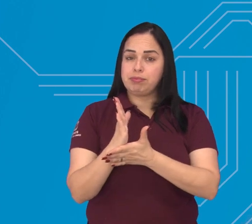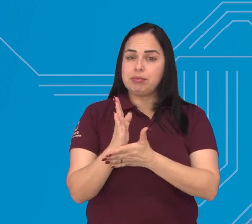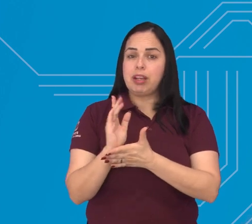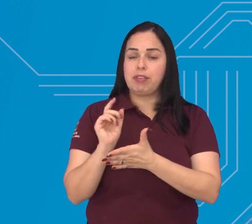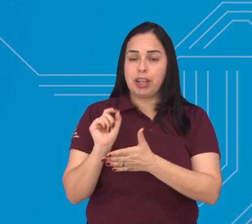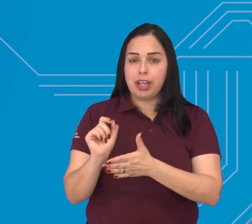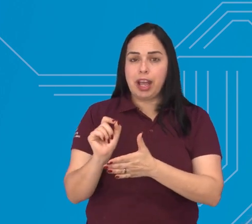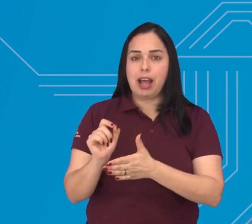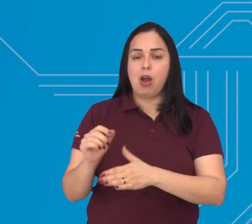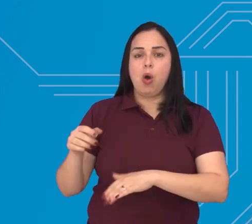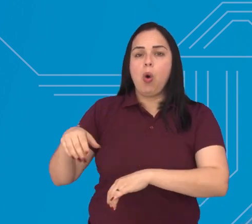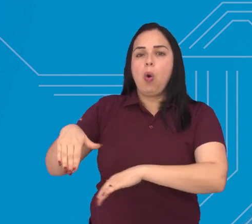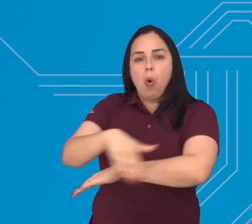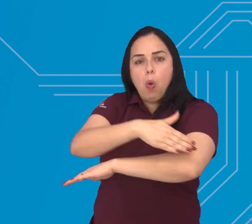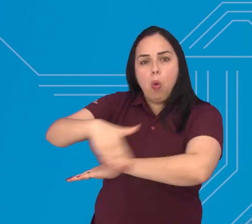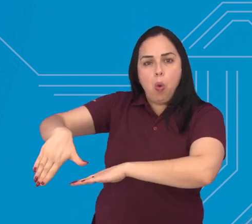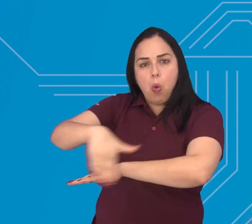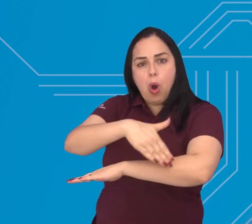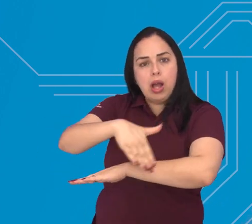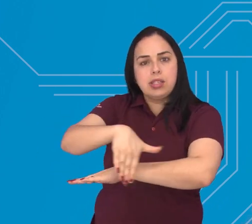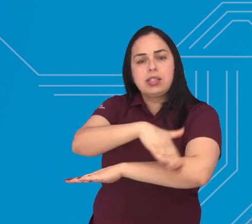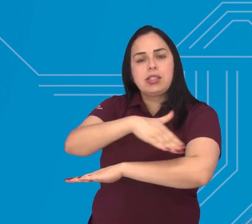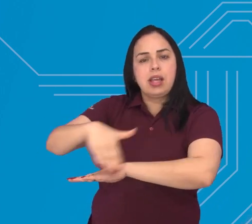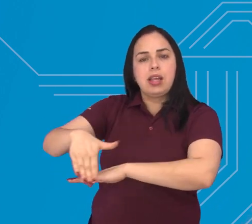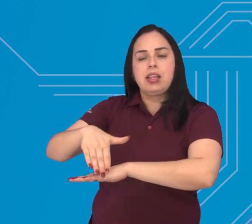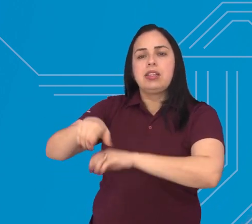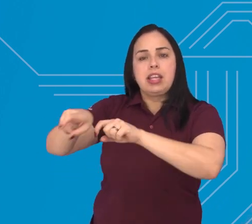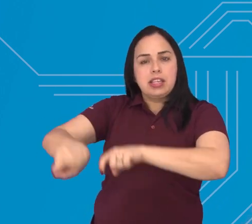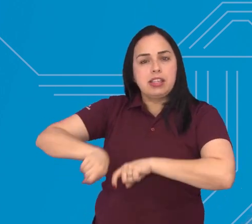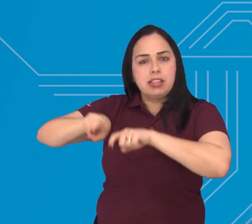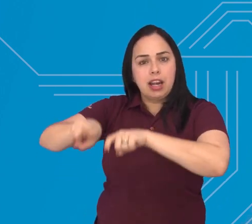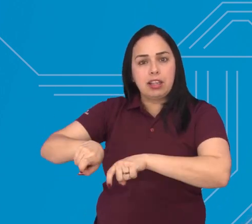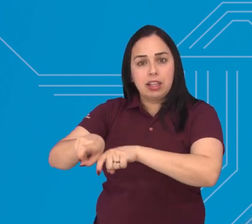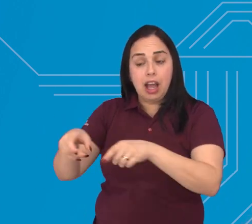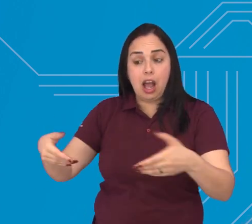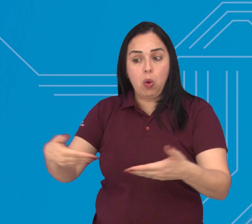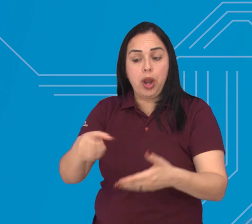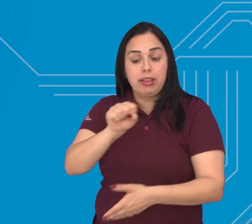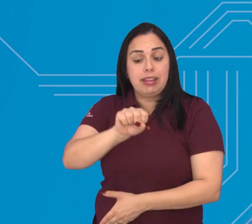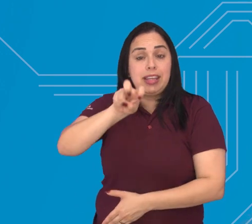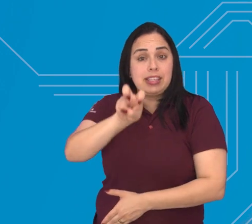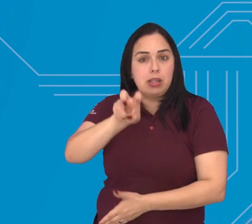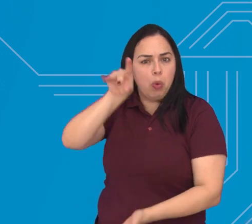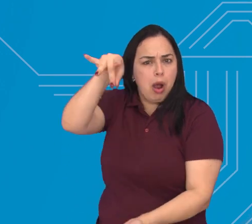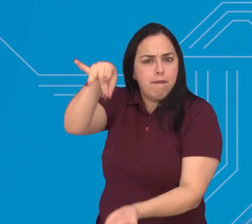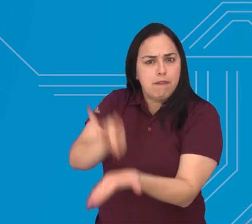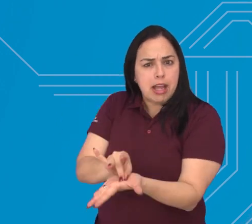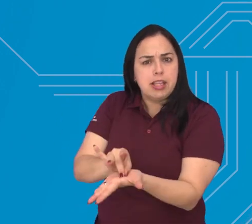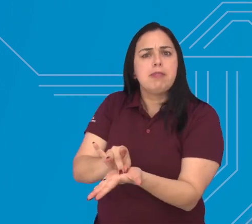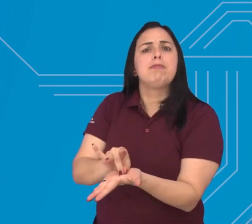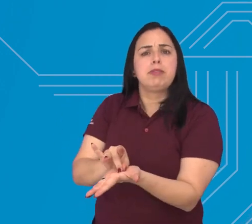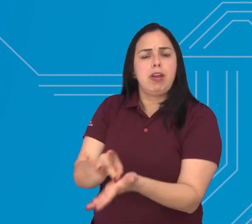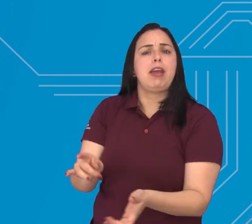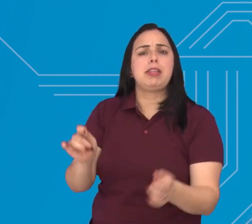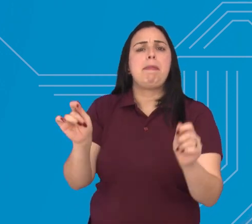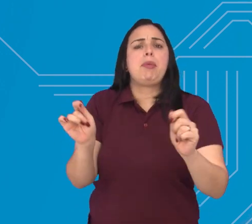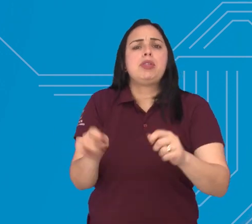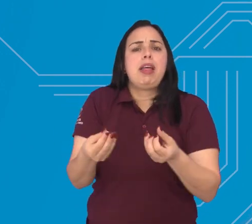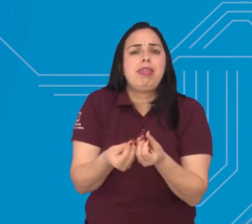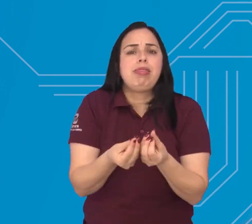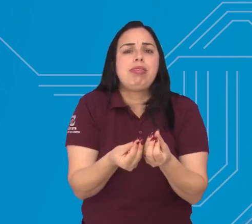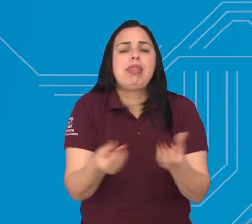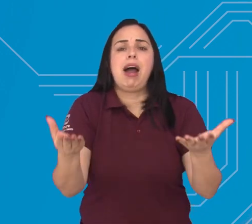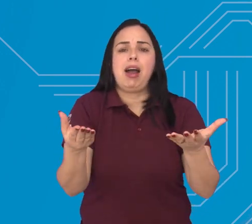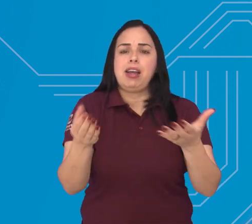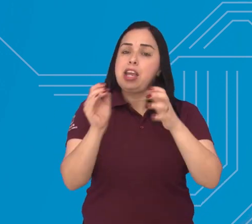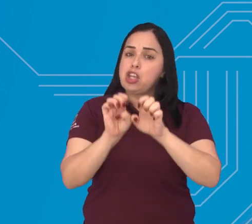sistema viário rural aqui para São José. Com isso, 85 estradas do município serão oficializadas e vai ser possível trazer